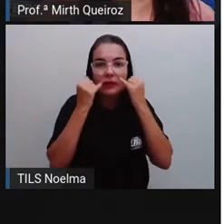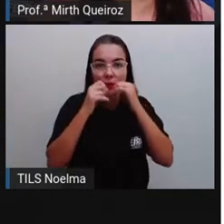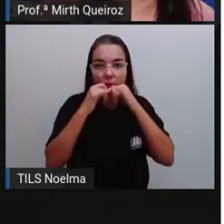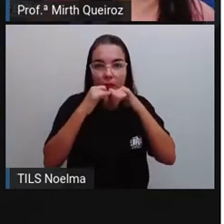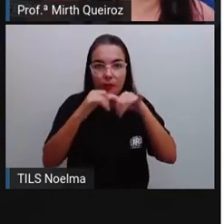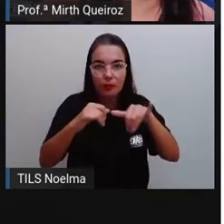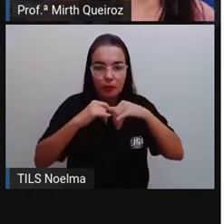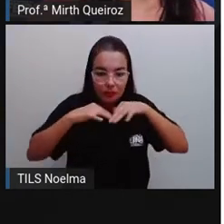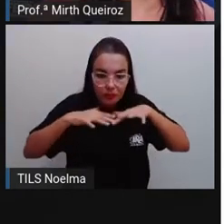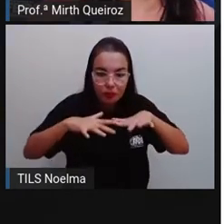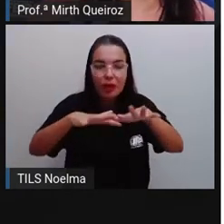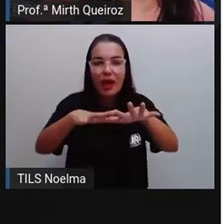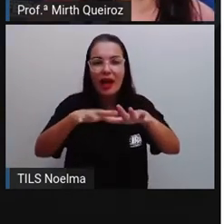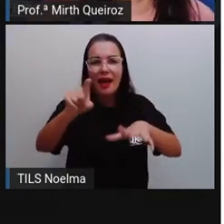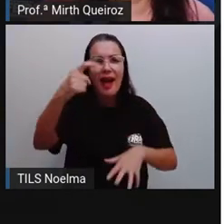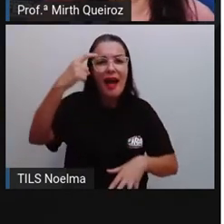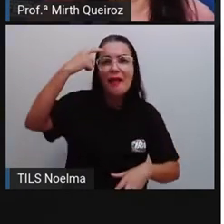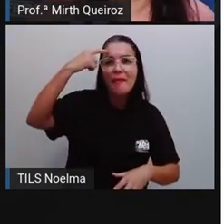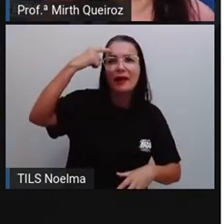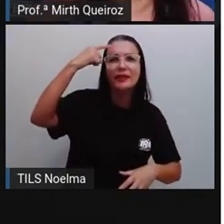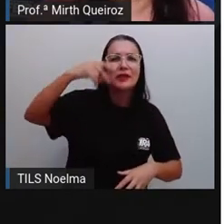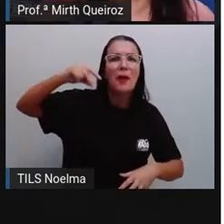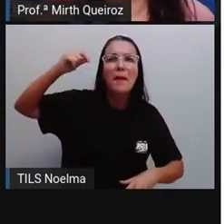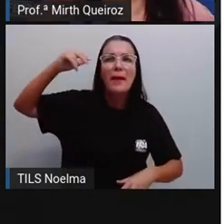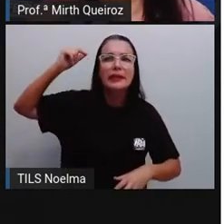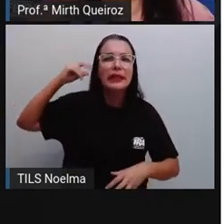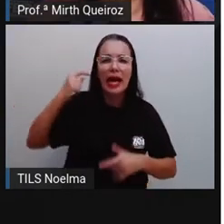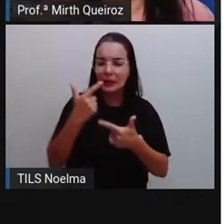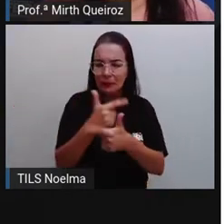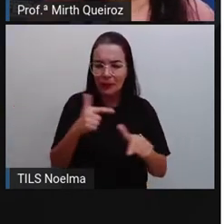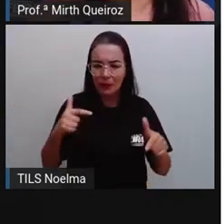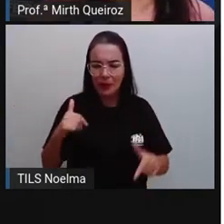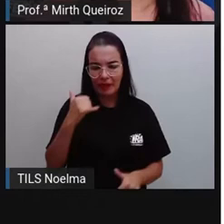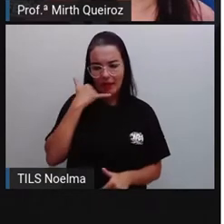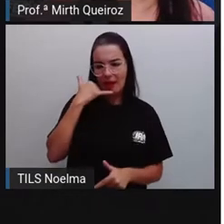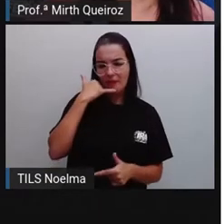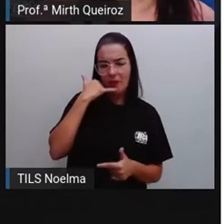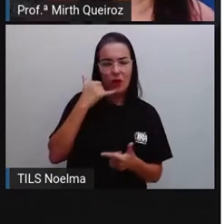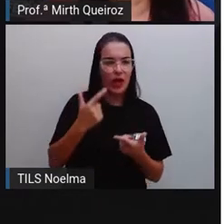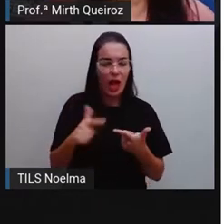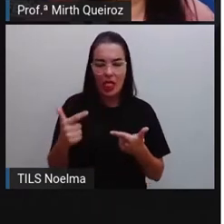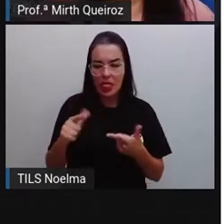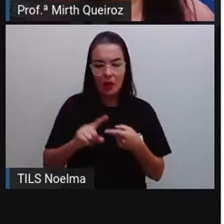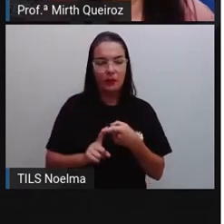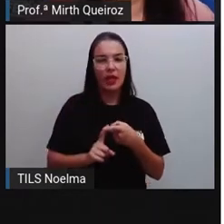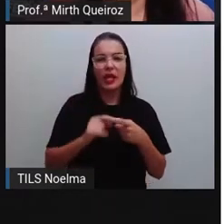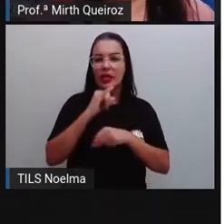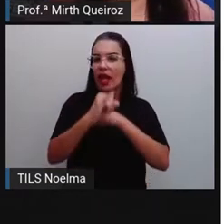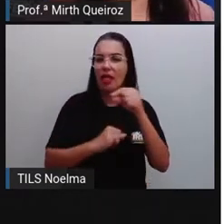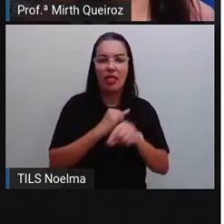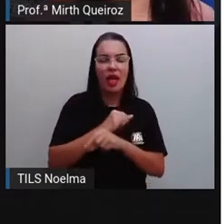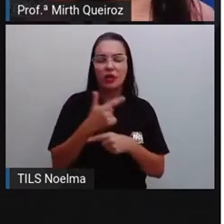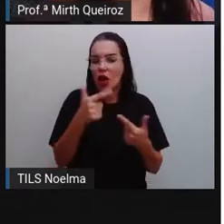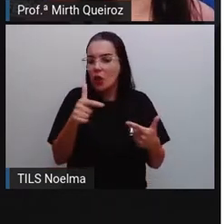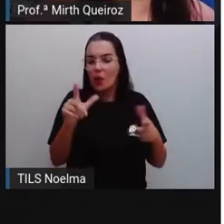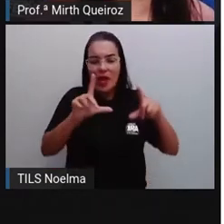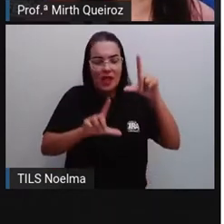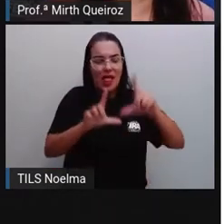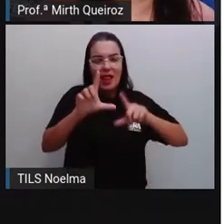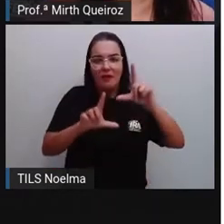o telefone, onde não se tinha o rádio, televisão, não se tinha a internet.